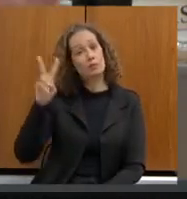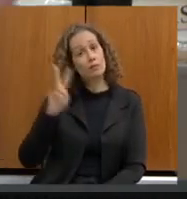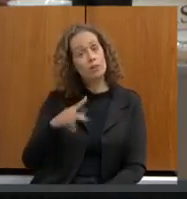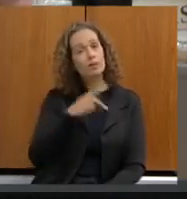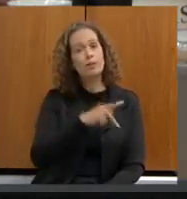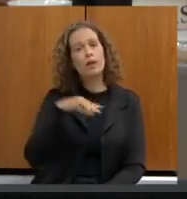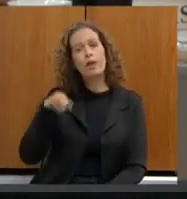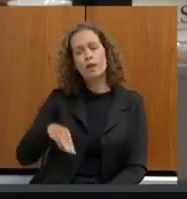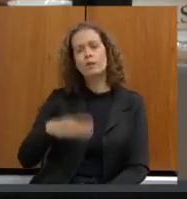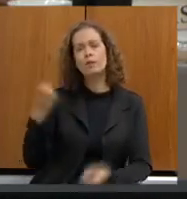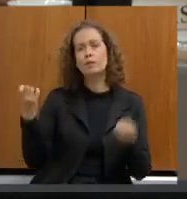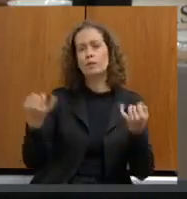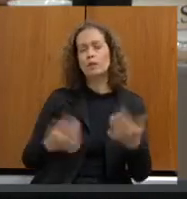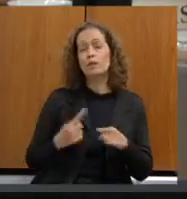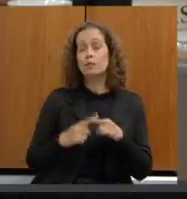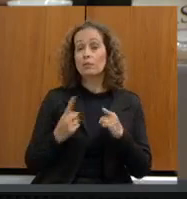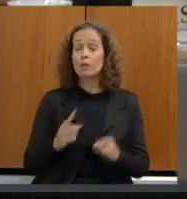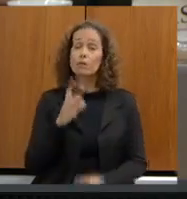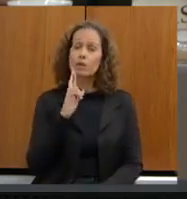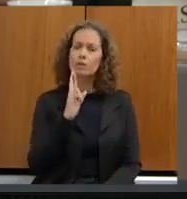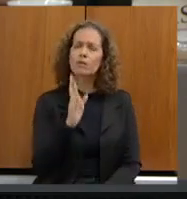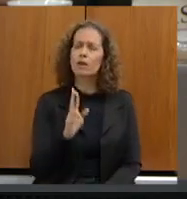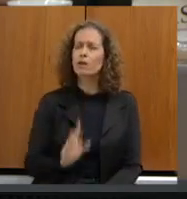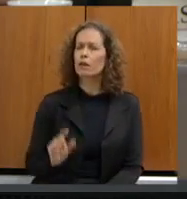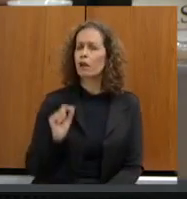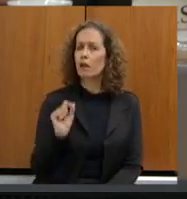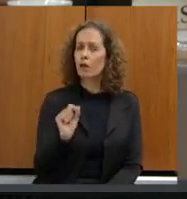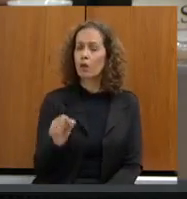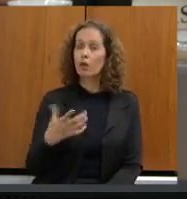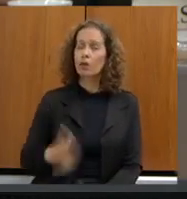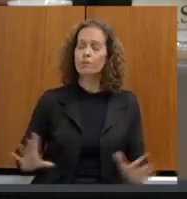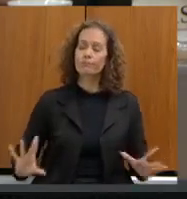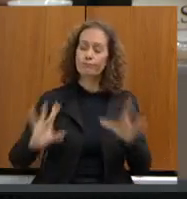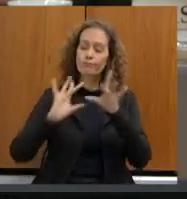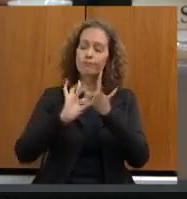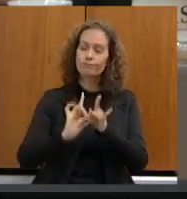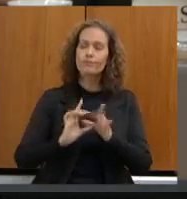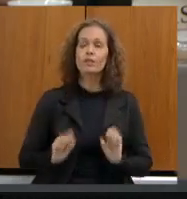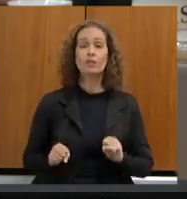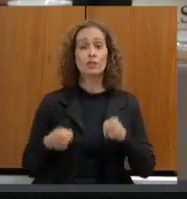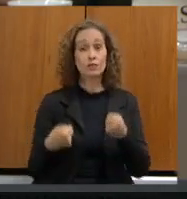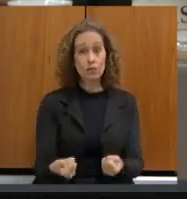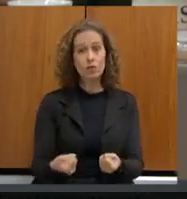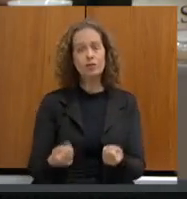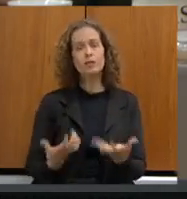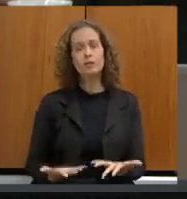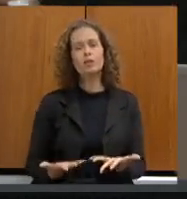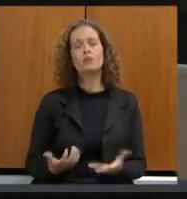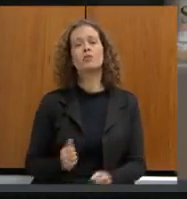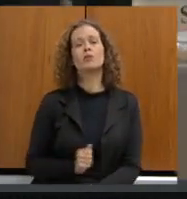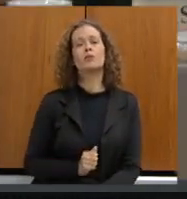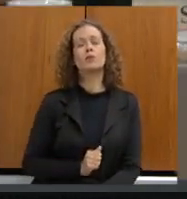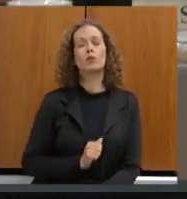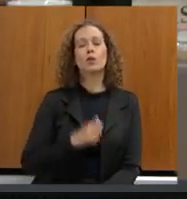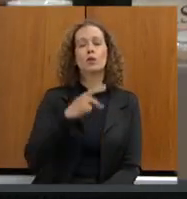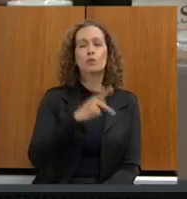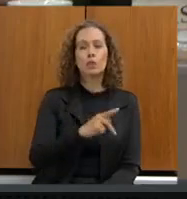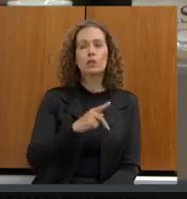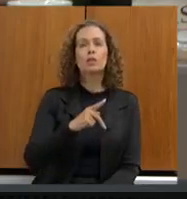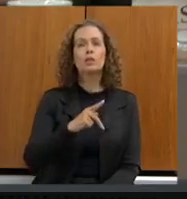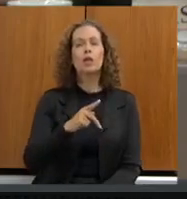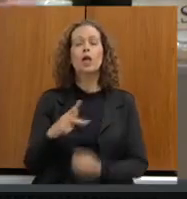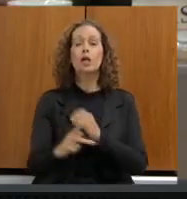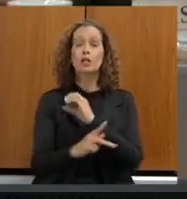da Polícia Militar mas esse resultado São da Integração das forças de Segurança Pública Polícia Civil de acordo bombeiro